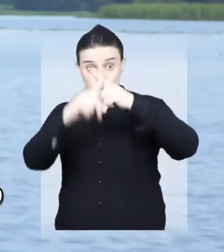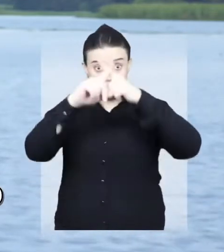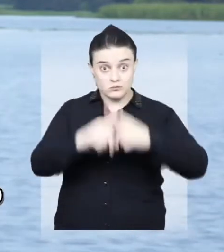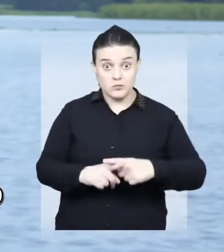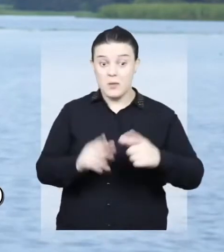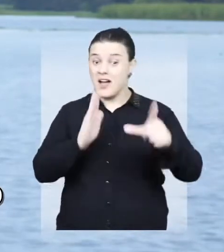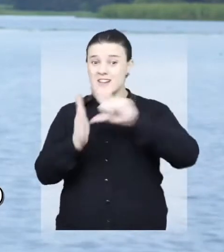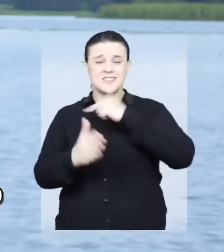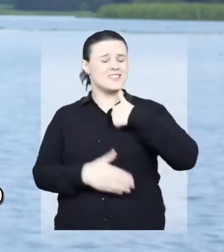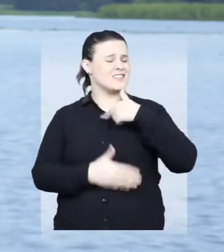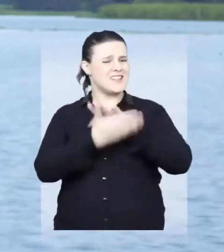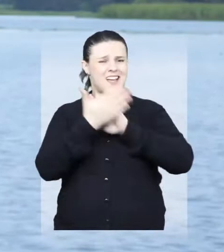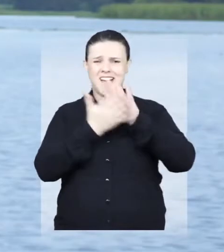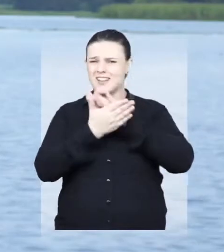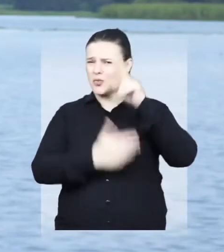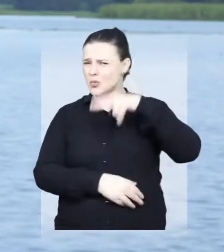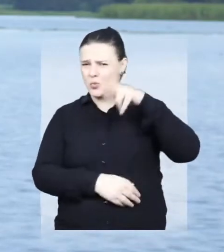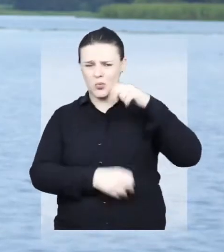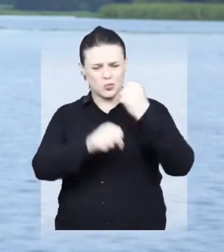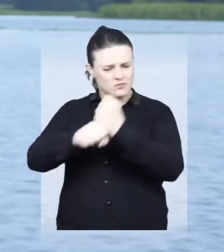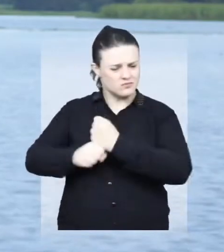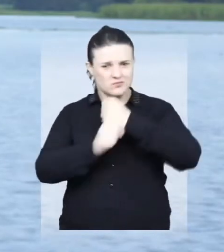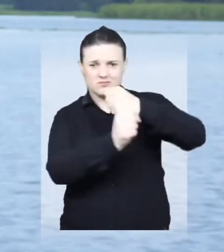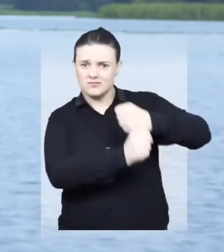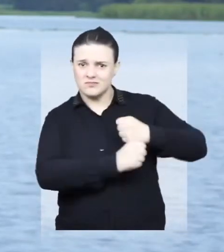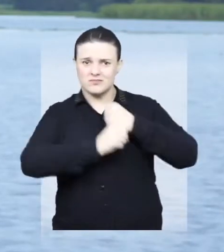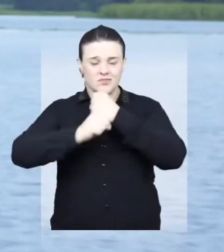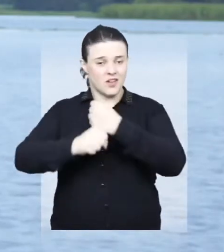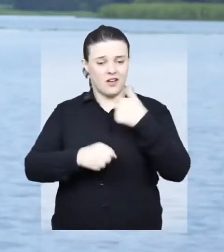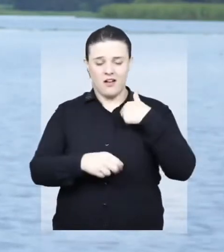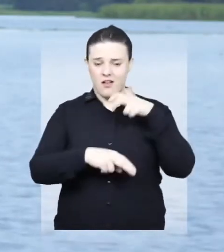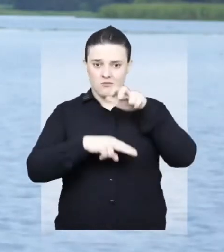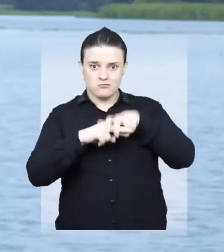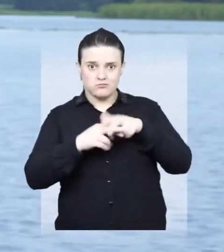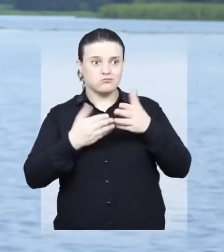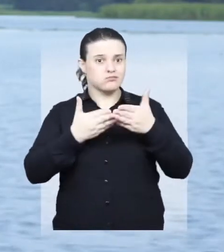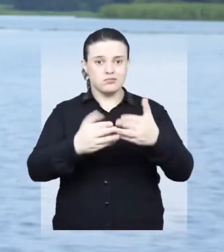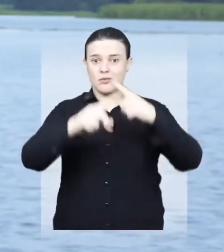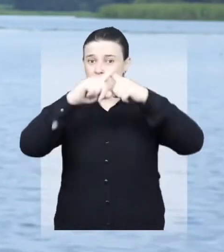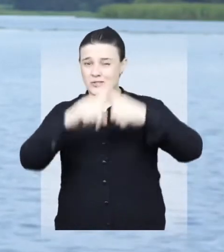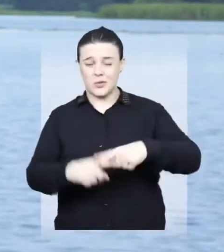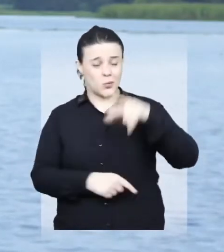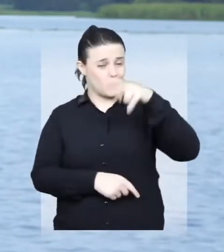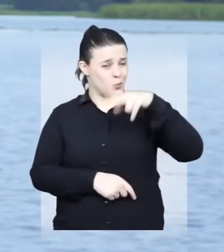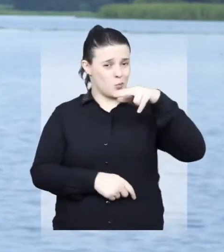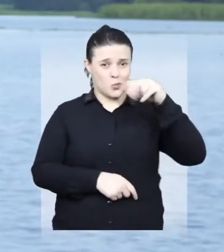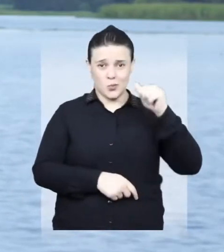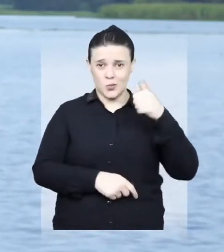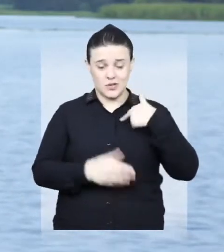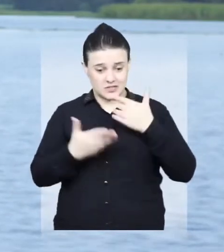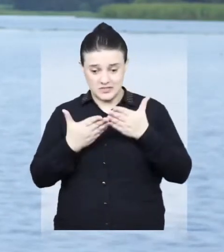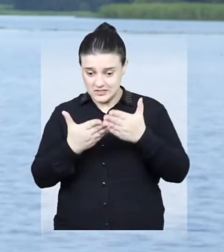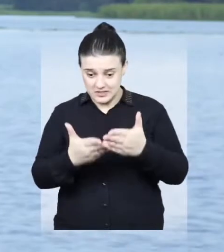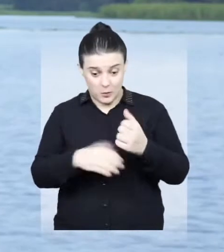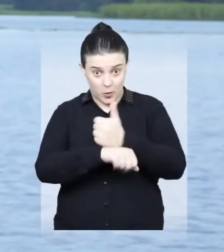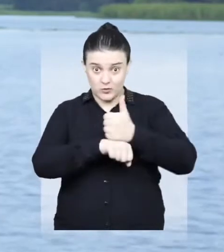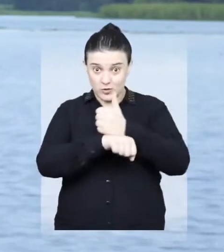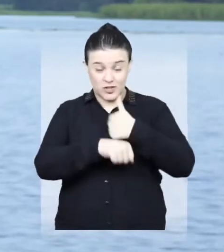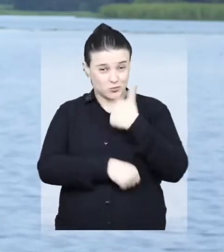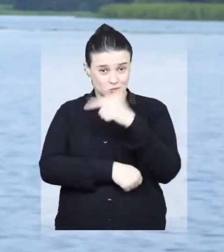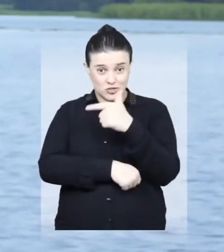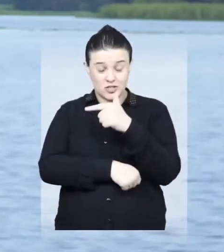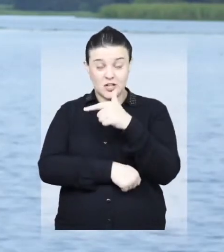sem nunca ter remado, sem nunca ter estado no campeonato de canoagem, nem num barco